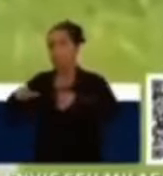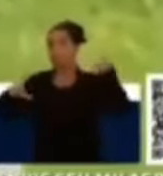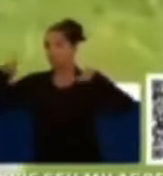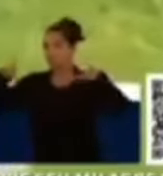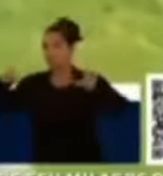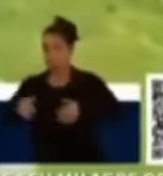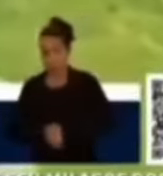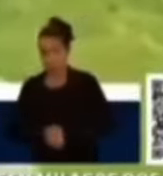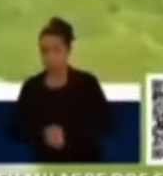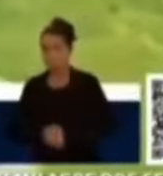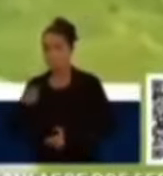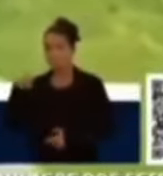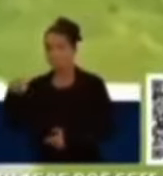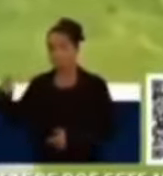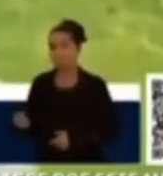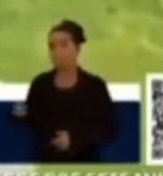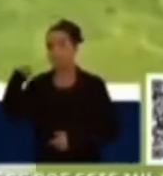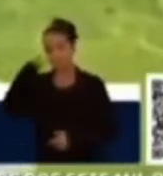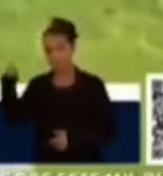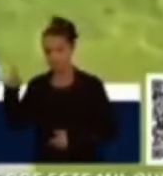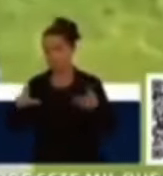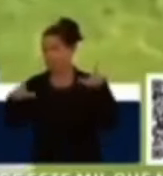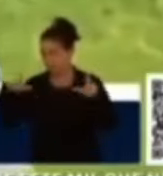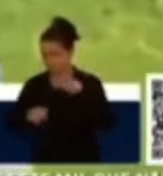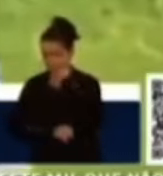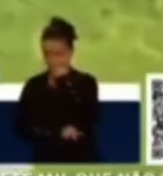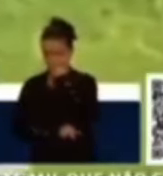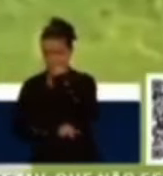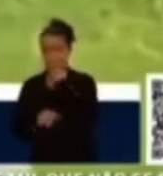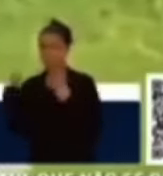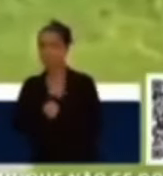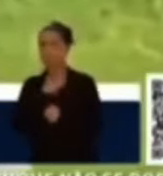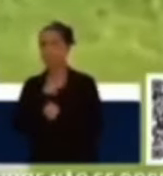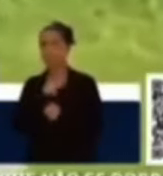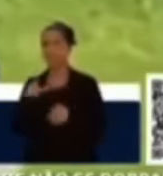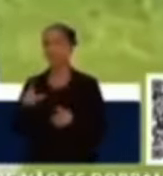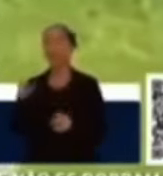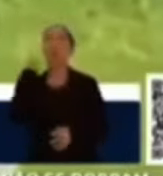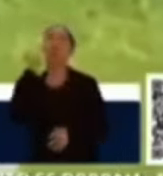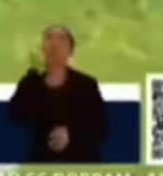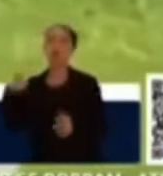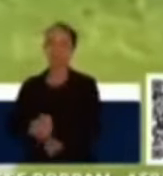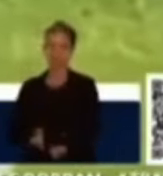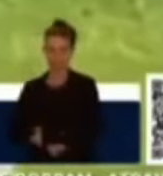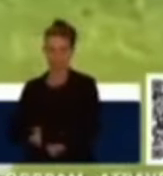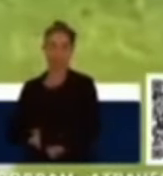no mundo gospel? Então se inscreva no canal e ative o sininho de notificações. Muito obrigado e até o próximo vídeo. Valeu!